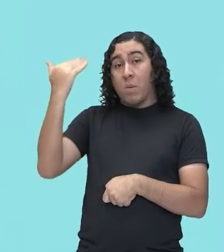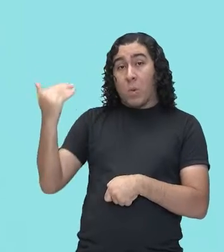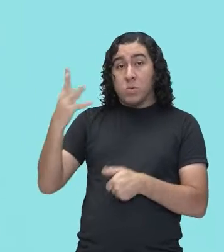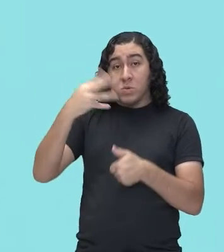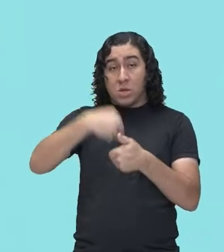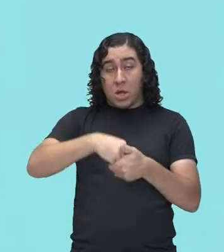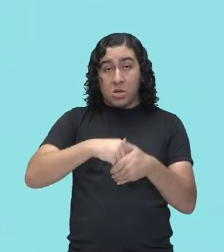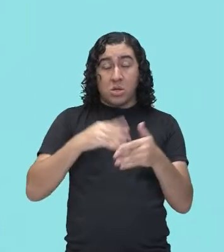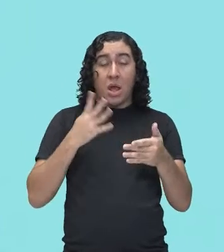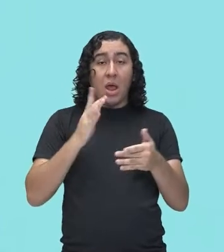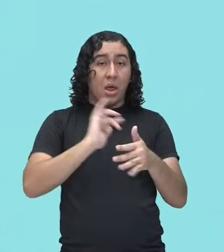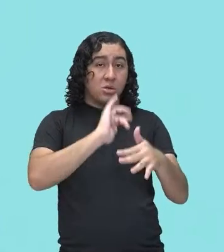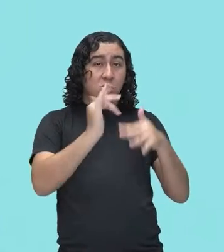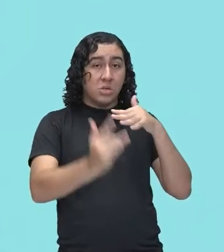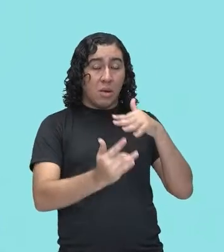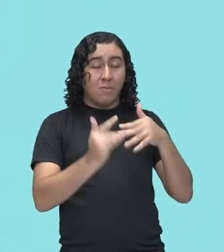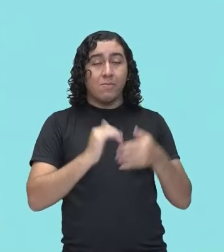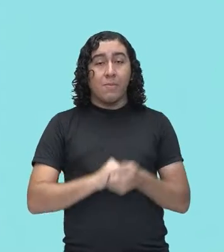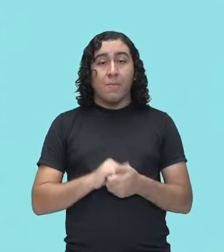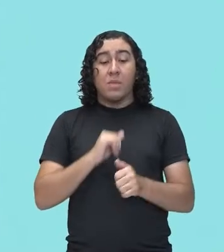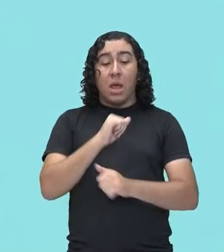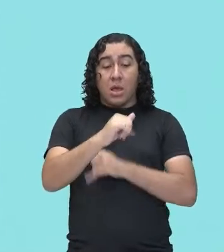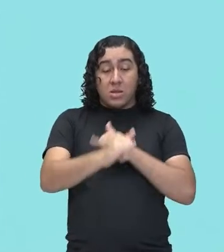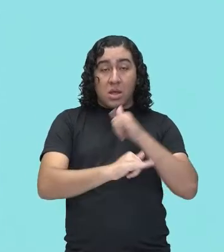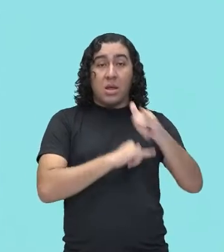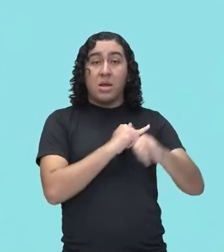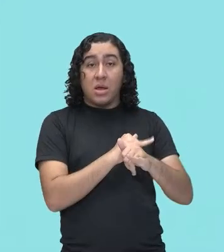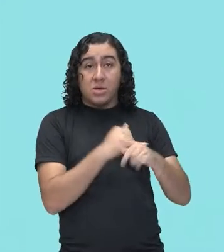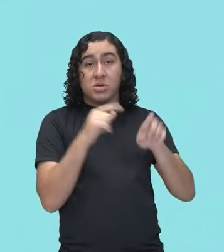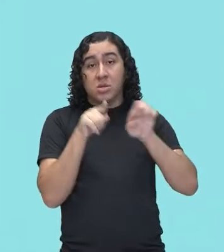a internet, ela faz